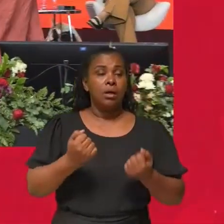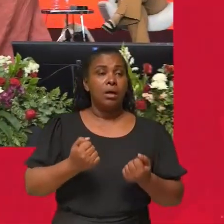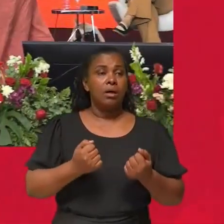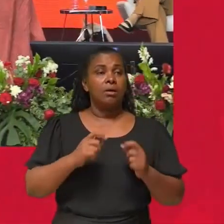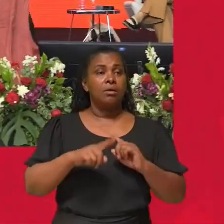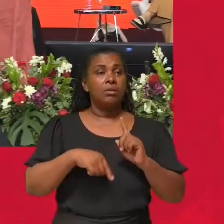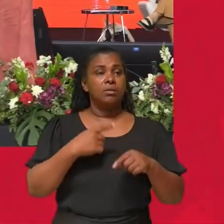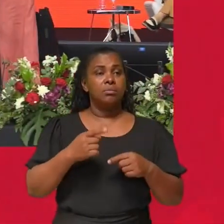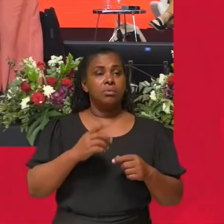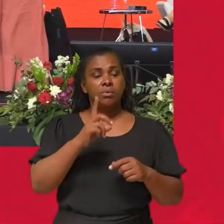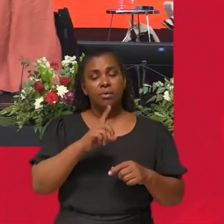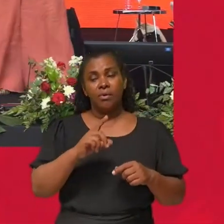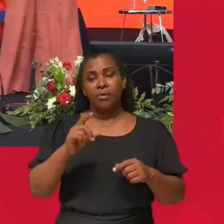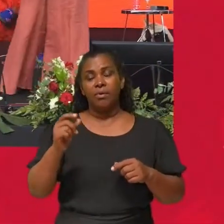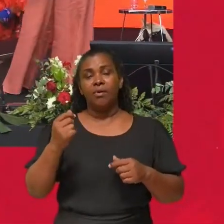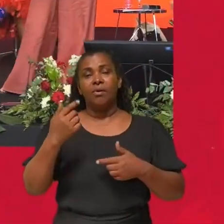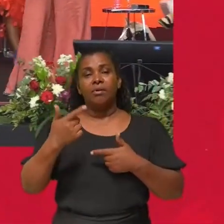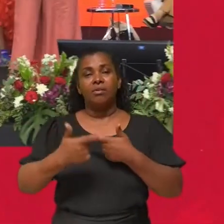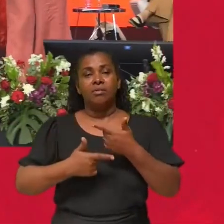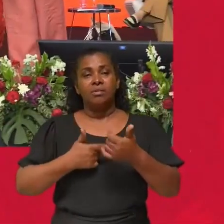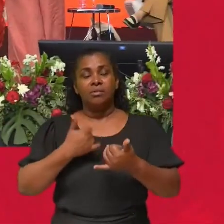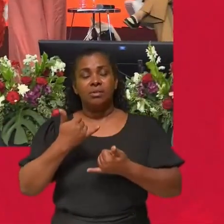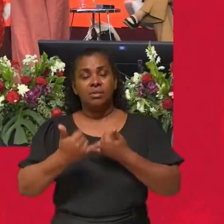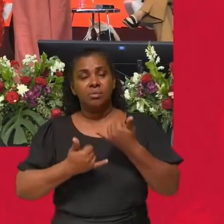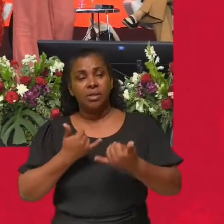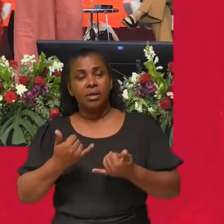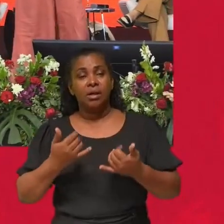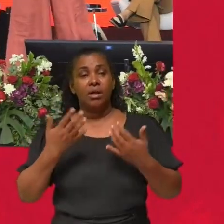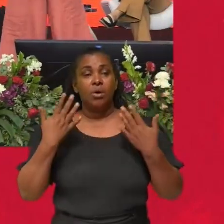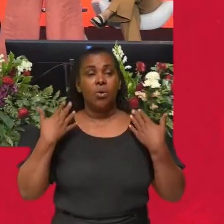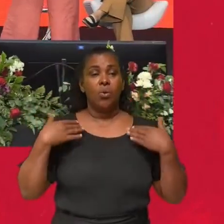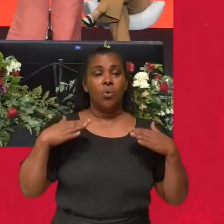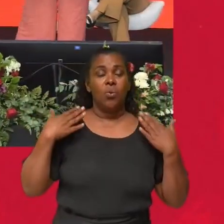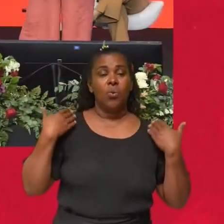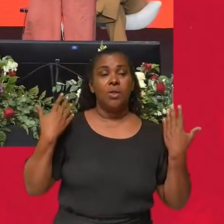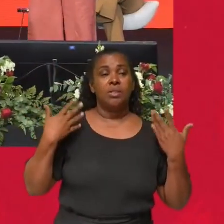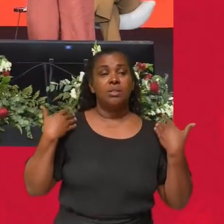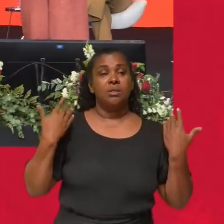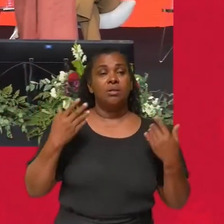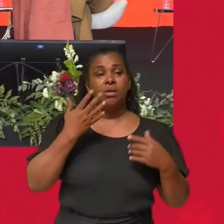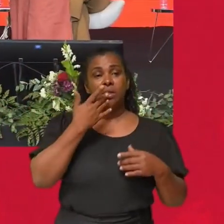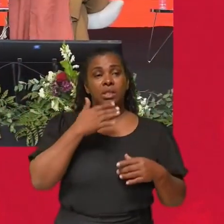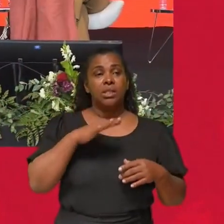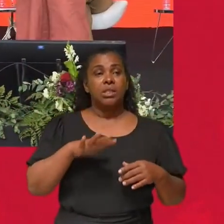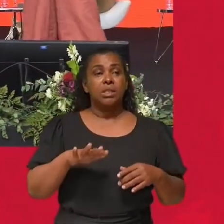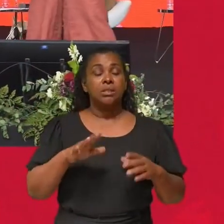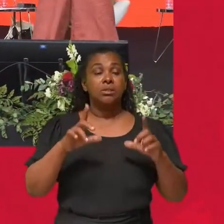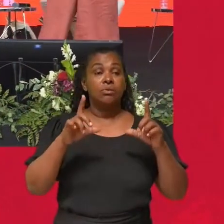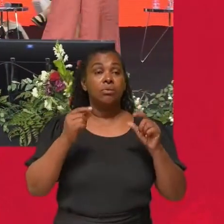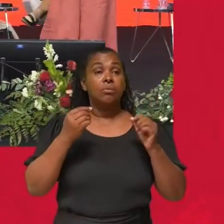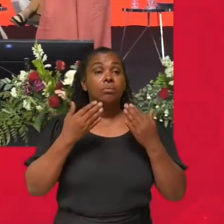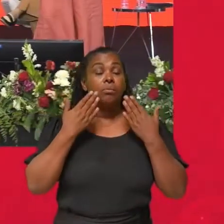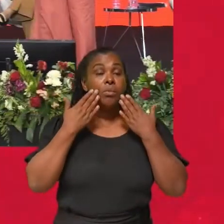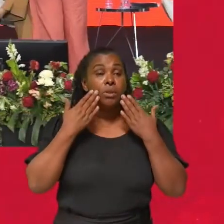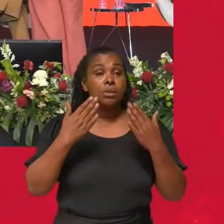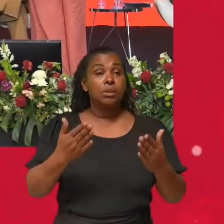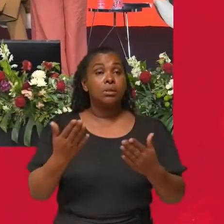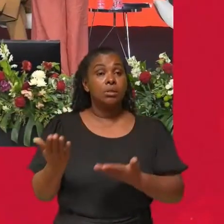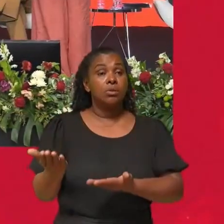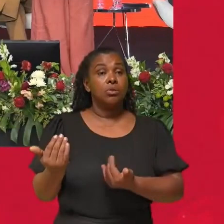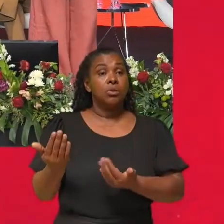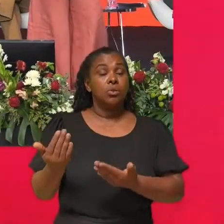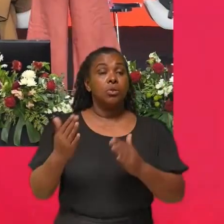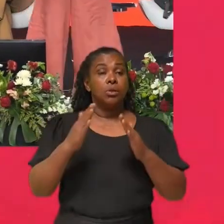tomar um sorvete. Essa foto foi mostrada para adolescentes em casas, instituição